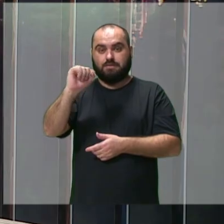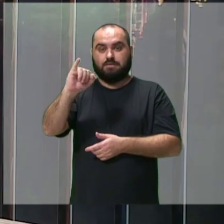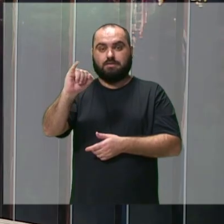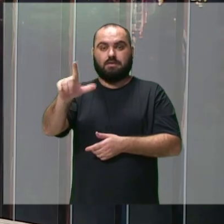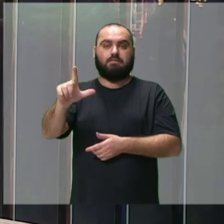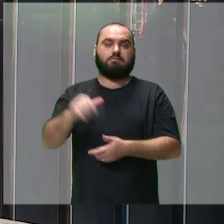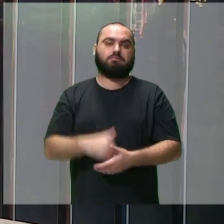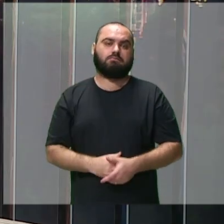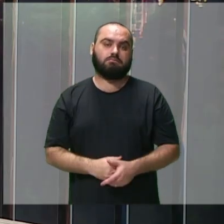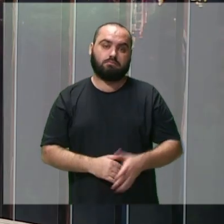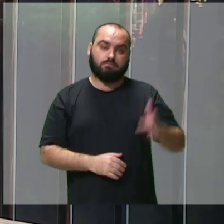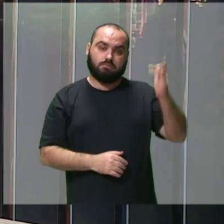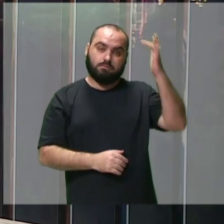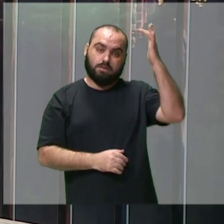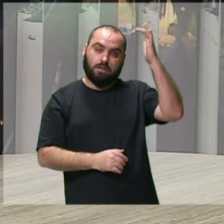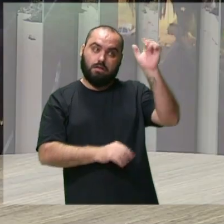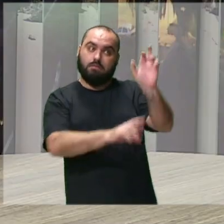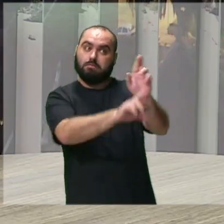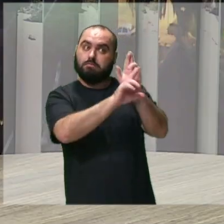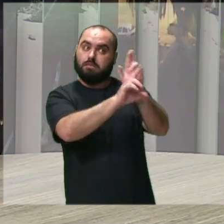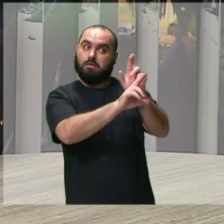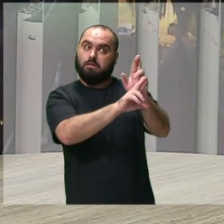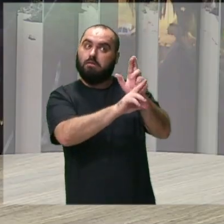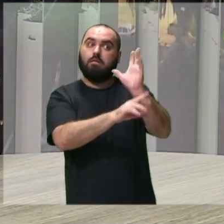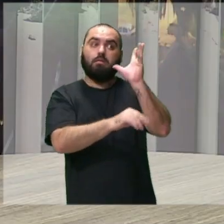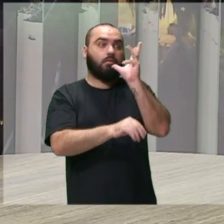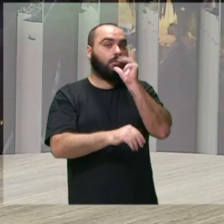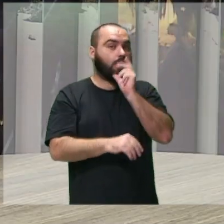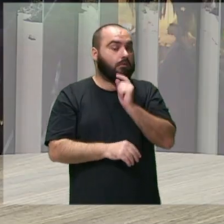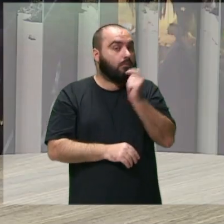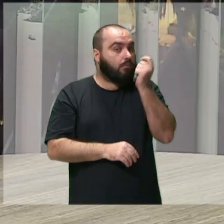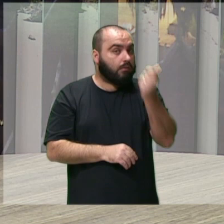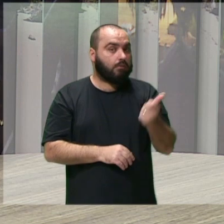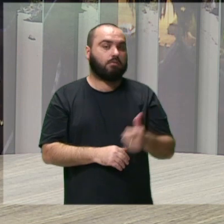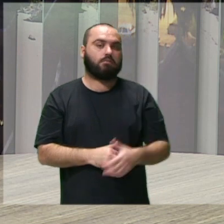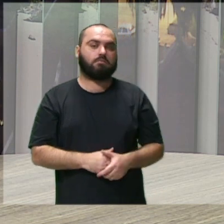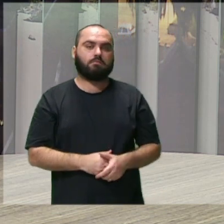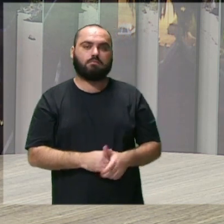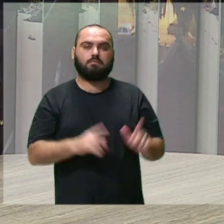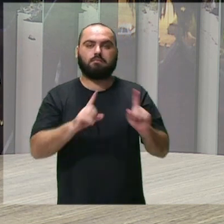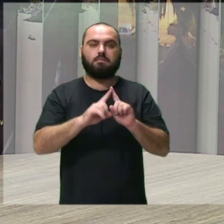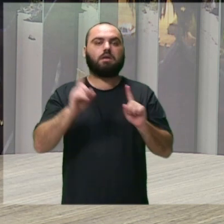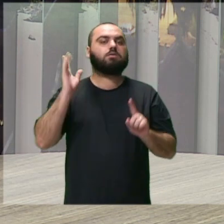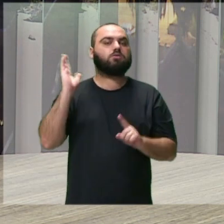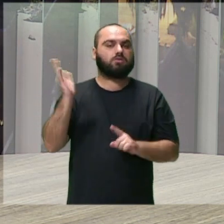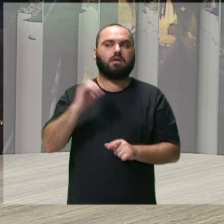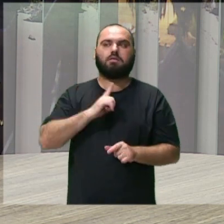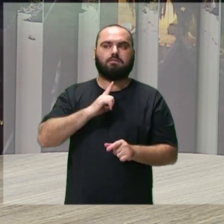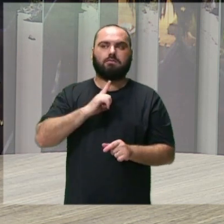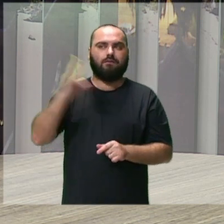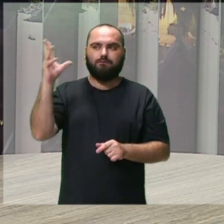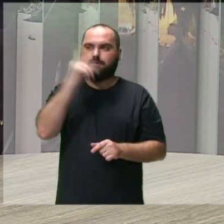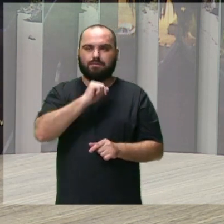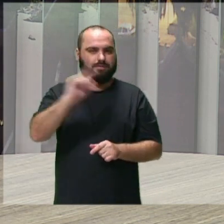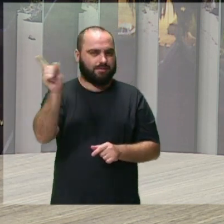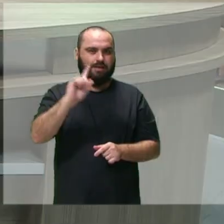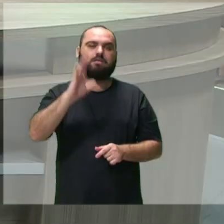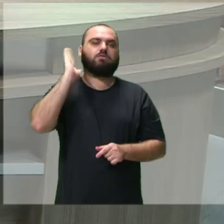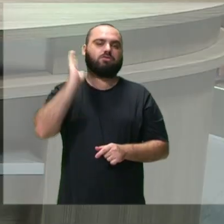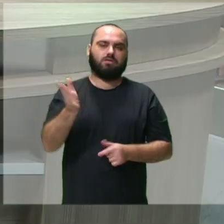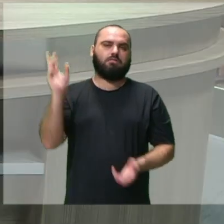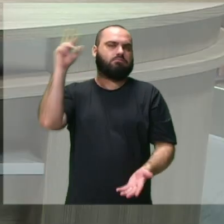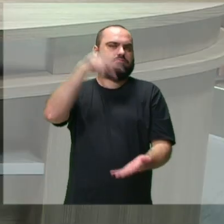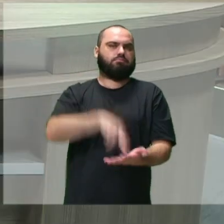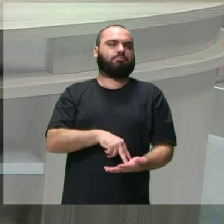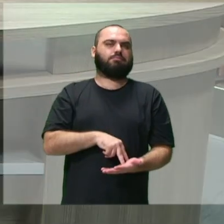demorar um tempinho, eu espero, pelo menos assim, espero que ainda a arte... Mas ela já está acontecendo, ela não vai demorar, ela já está presente, só que,